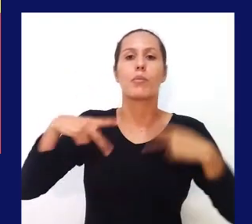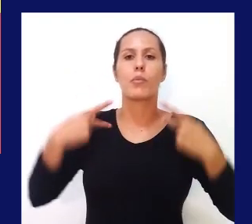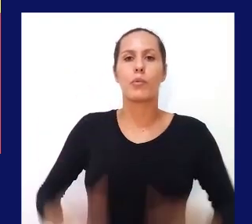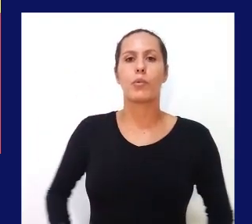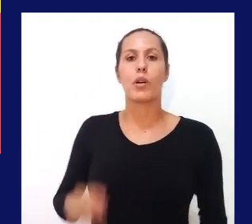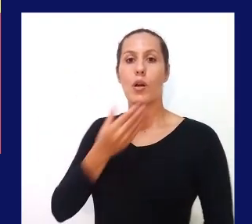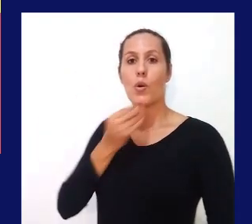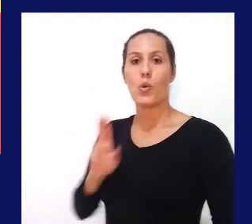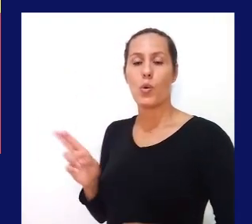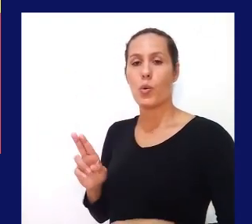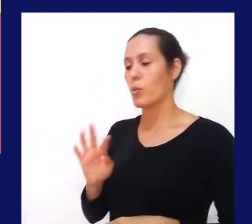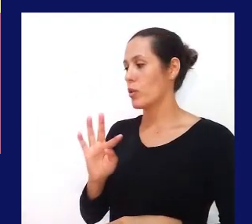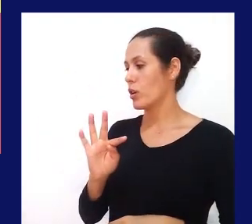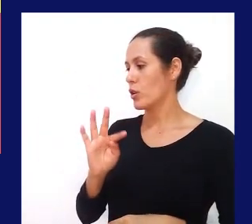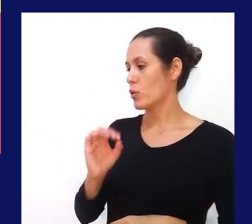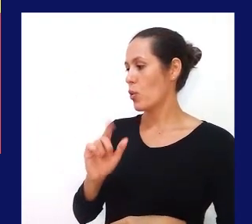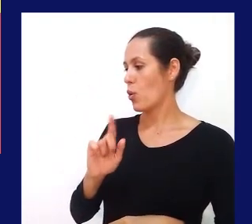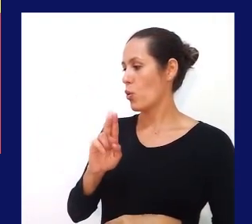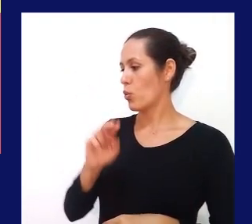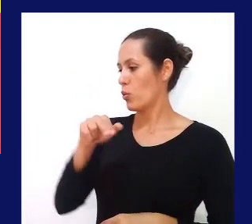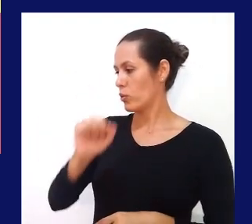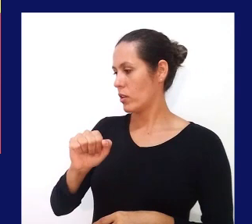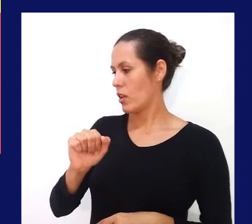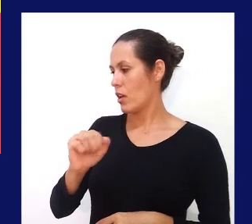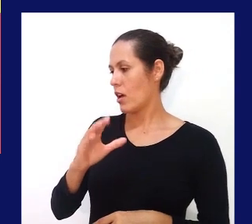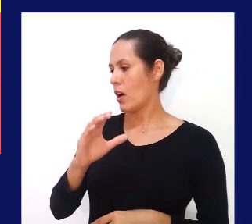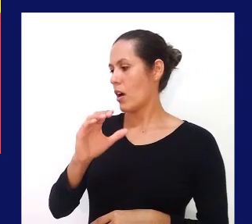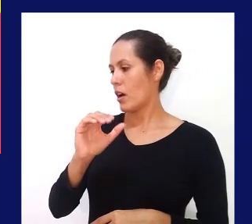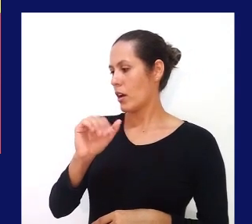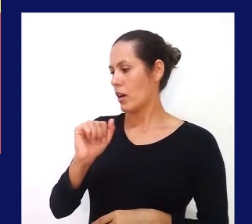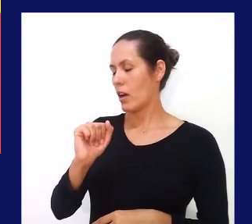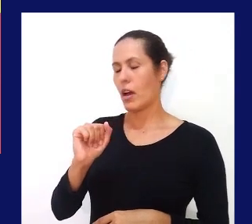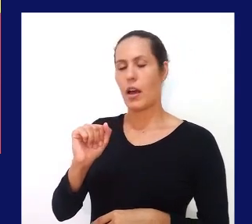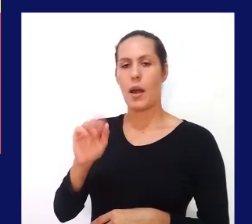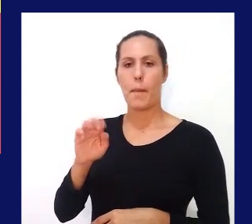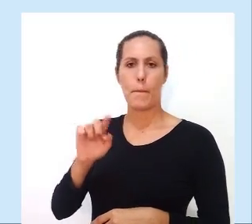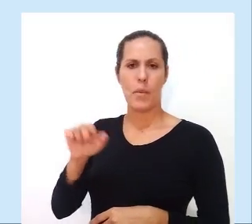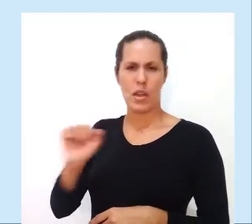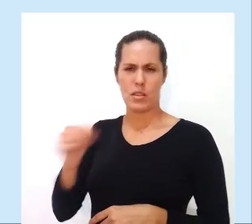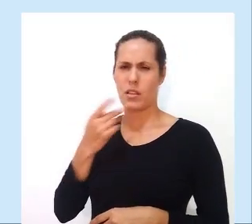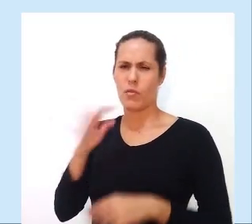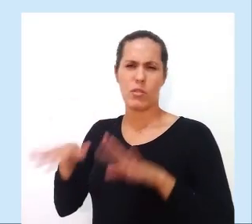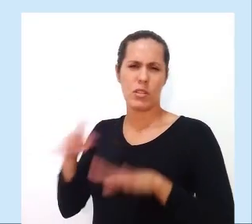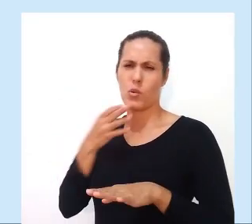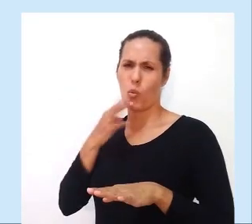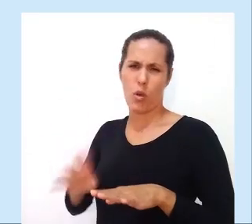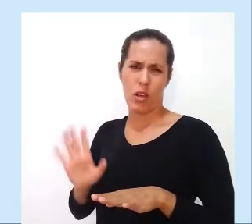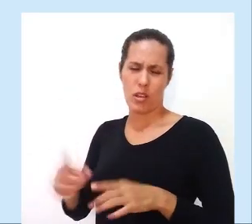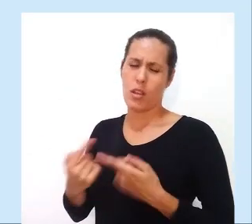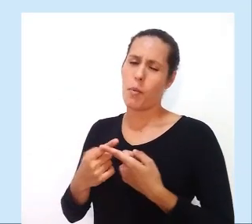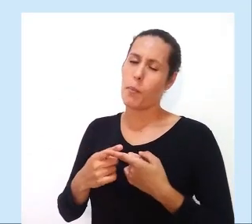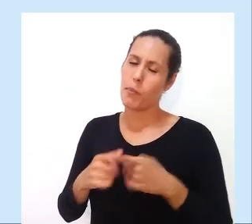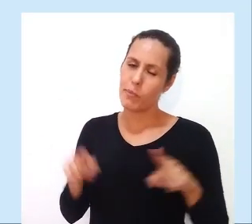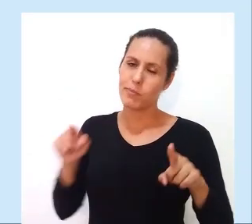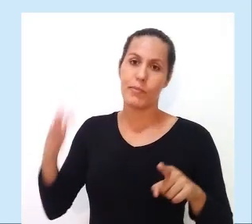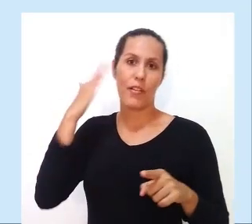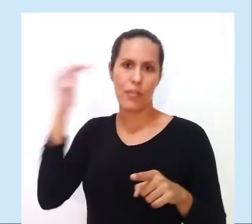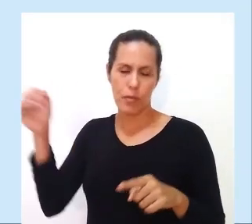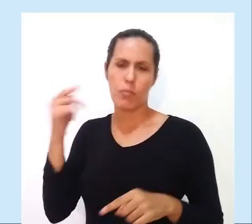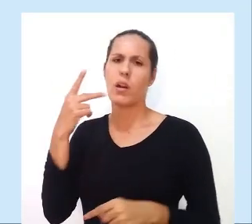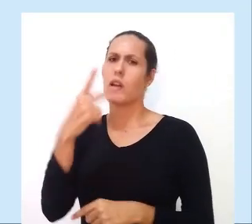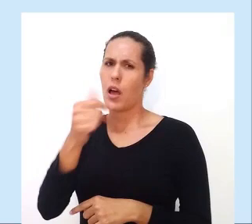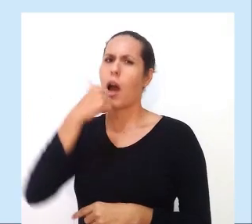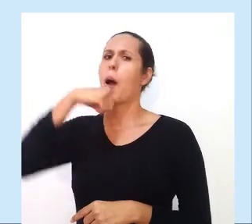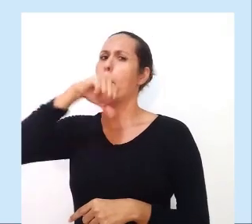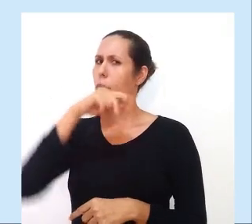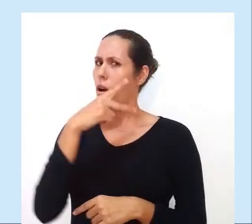Uma Cabeça, trilha sonora do filme Perfume de Mulher com o ator Al Pacino. Talvez você não saiba quem é, mas possivelmente